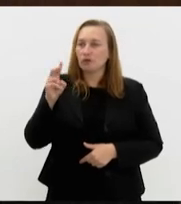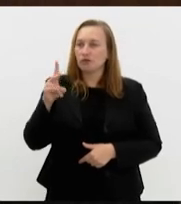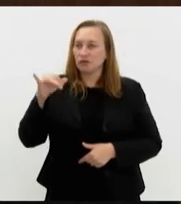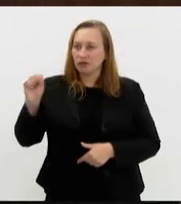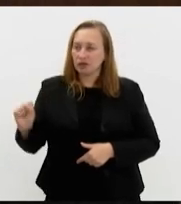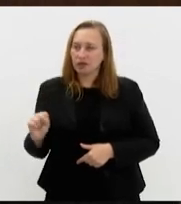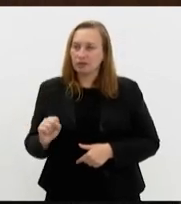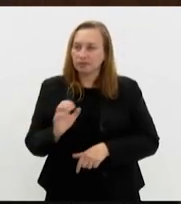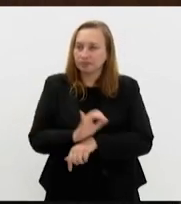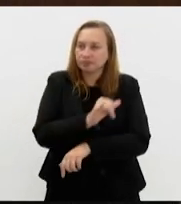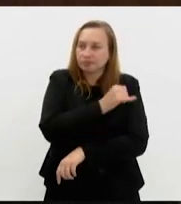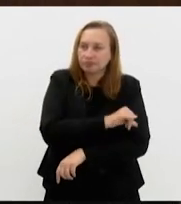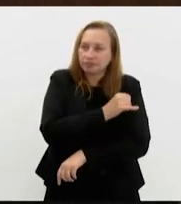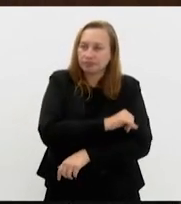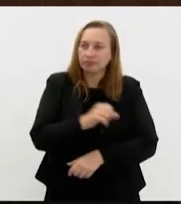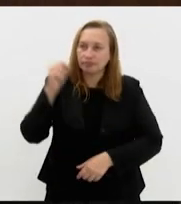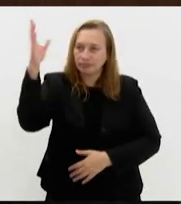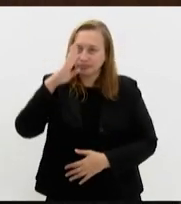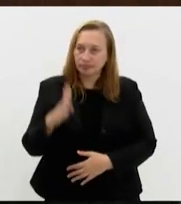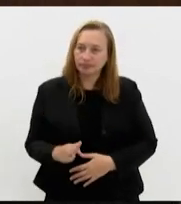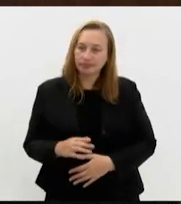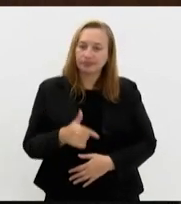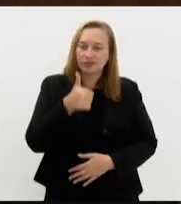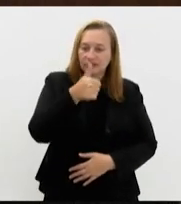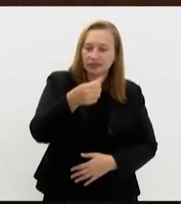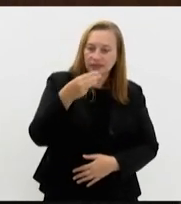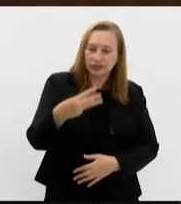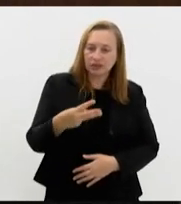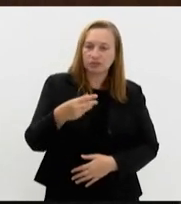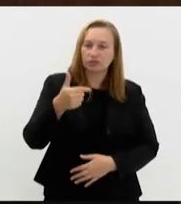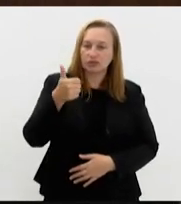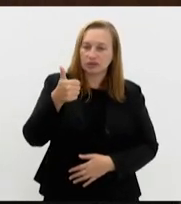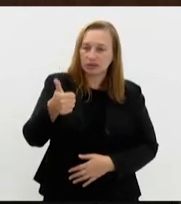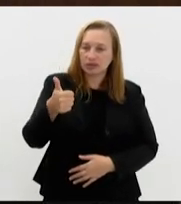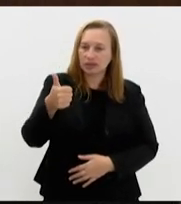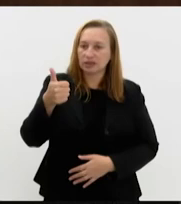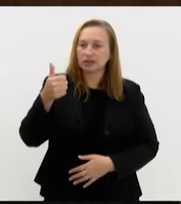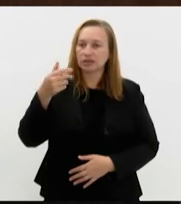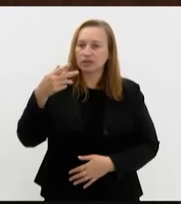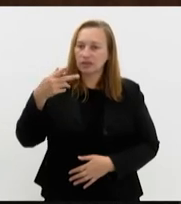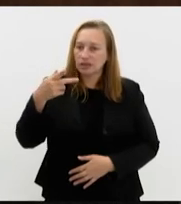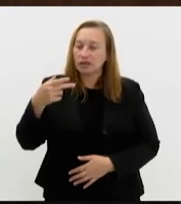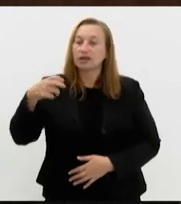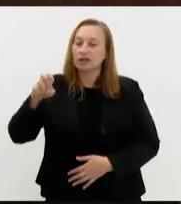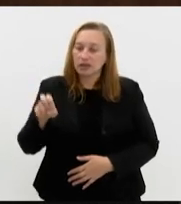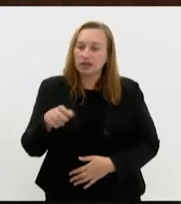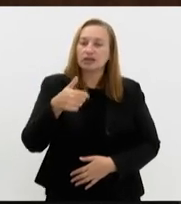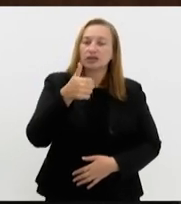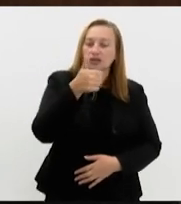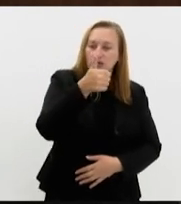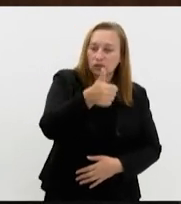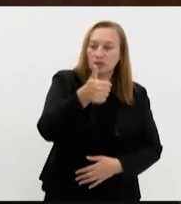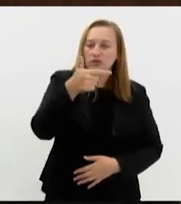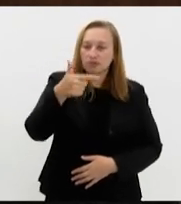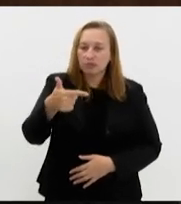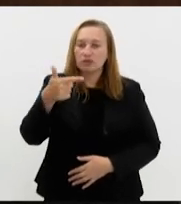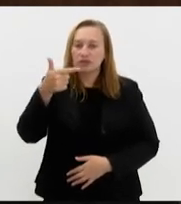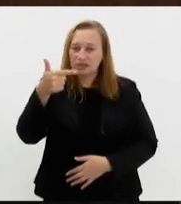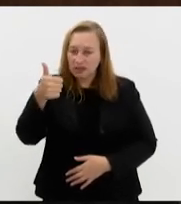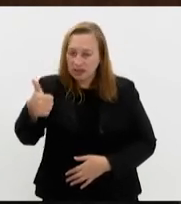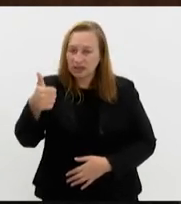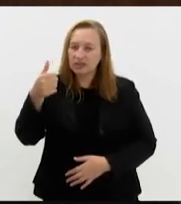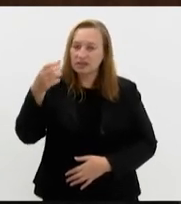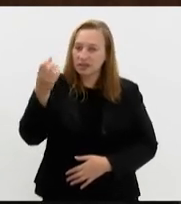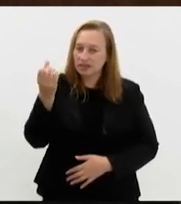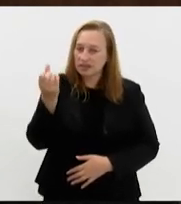todo. A Lei 13.103, de 2015, a Lei 12.169, de 2012, que é